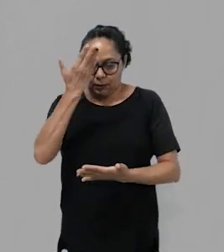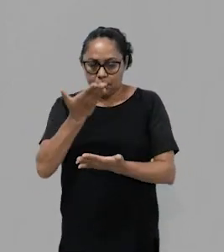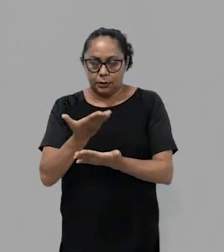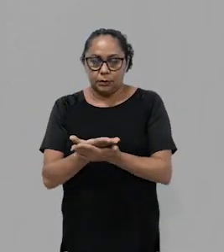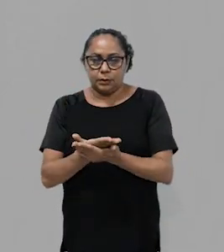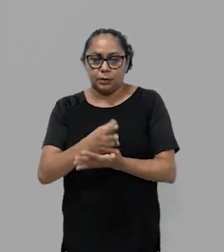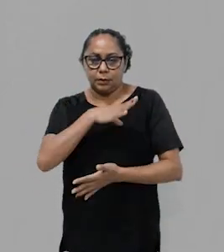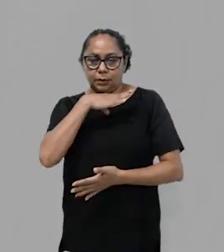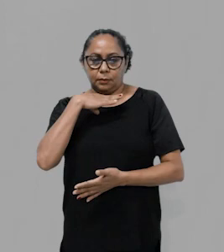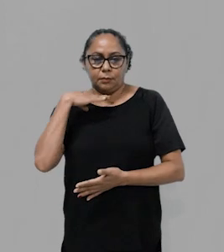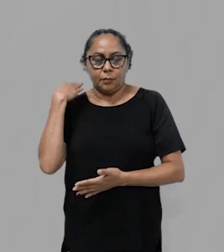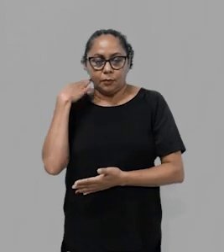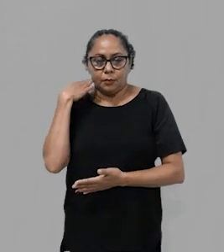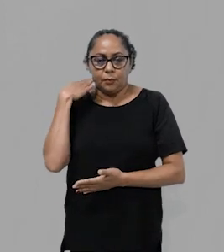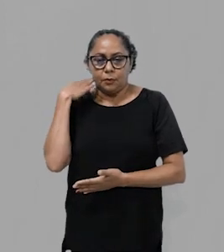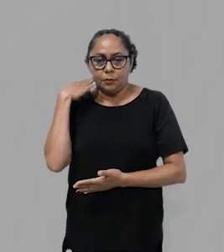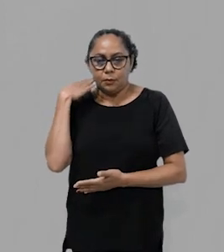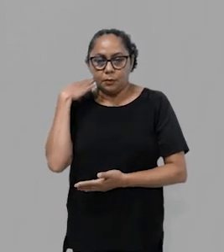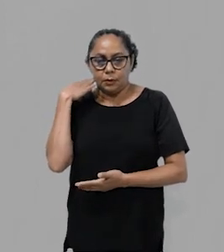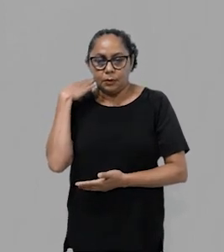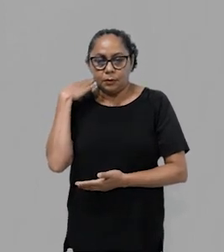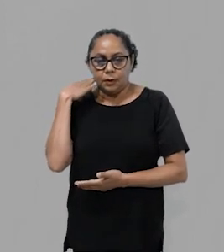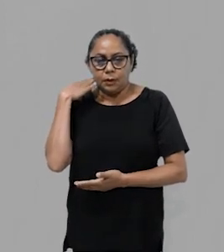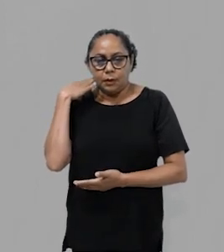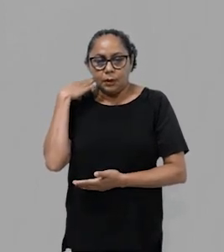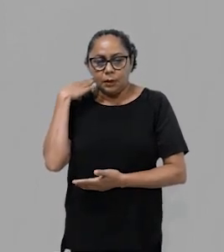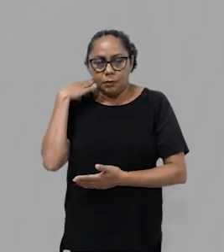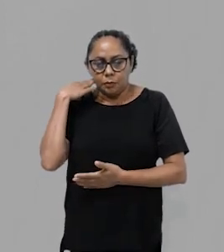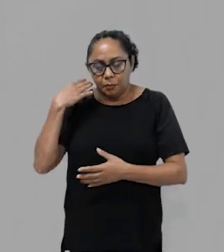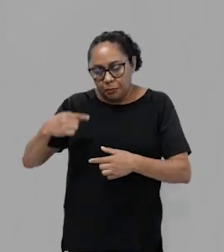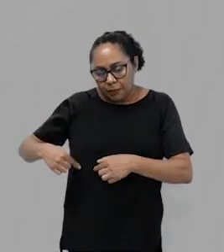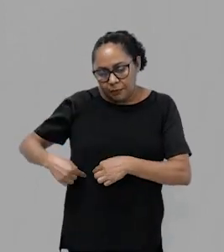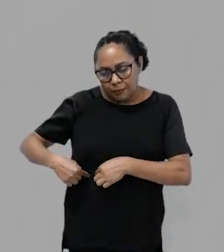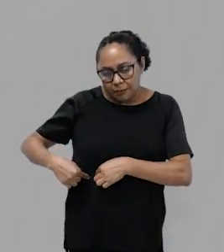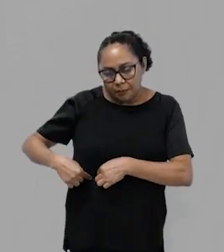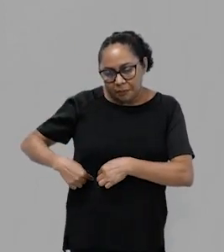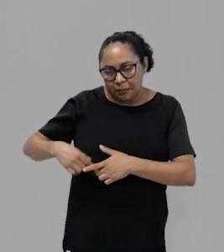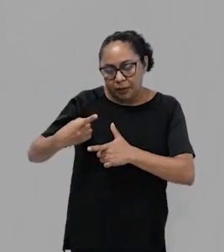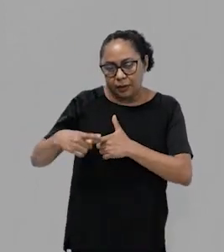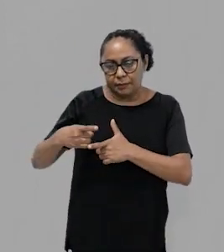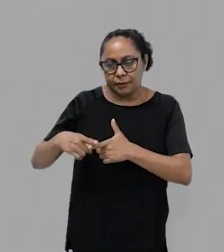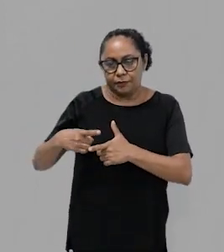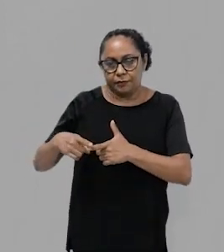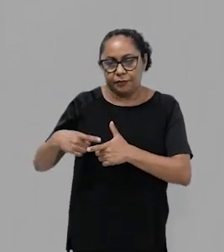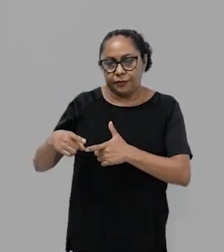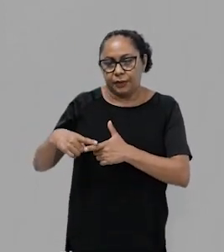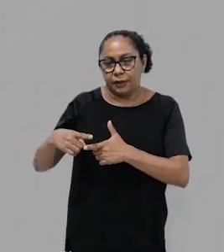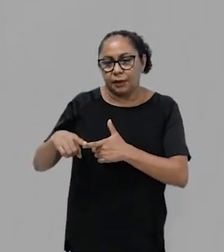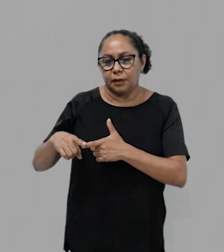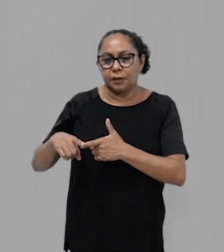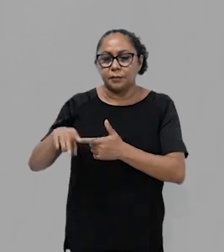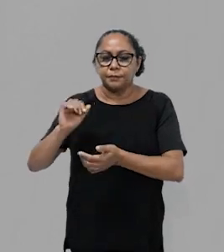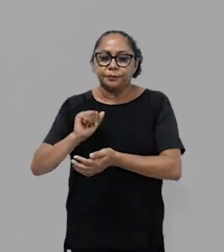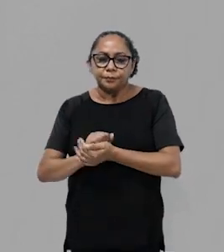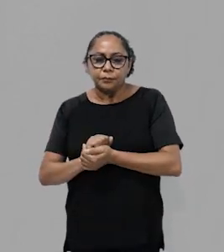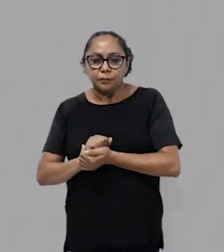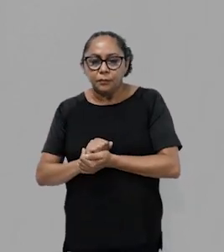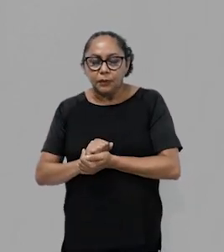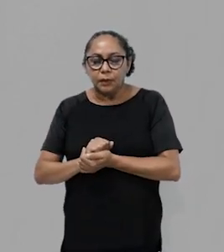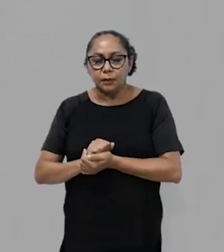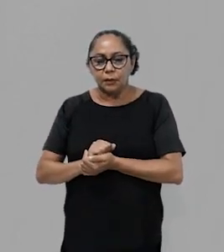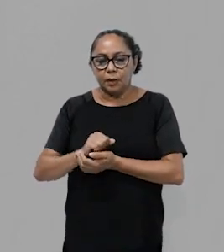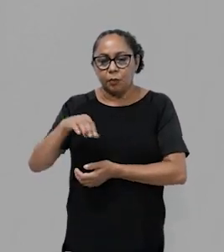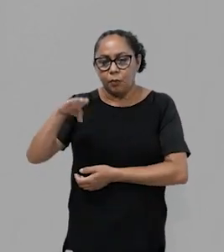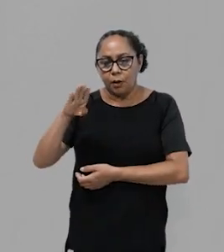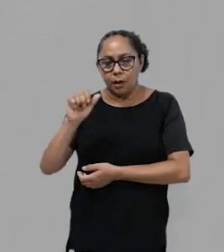Acredita-se que ele morreu de cirrose hepática em função do excesso de bebida. O absinto tem uma carga de teor alcoólico muito grande, mas são